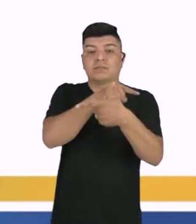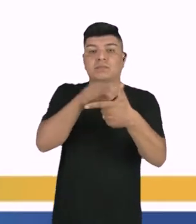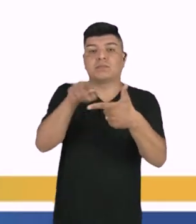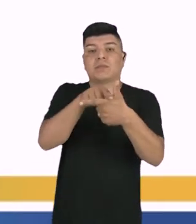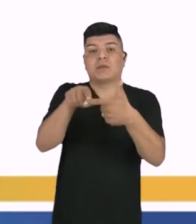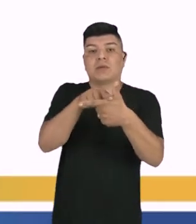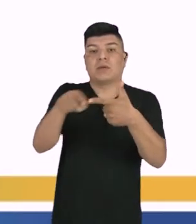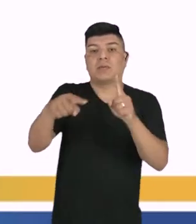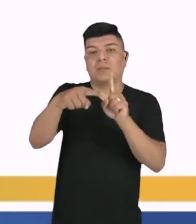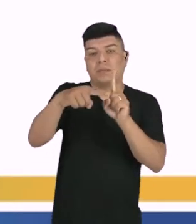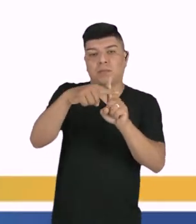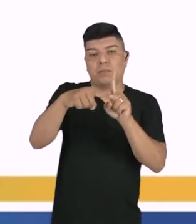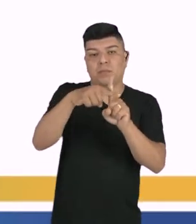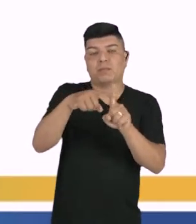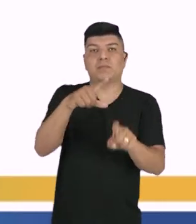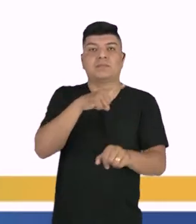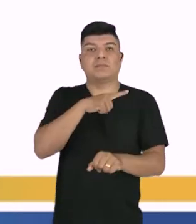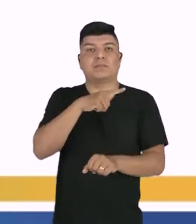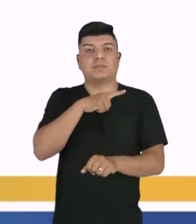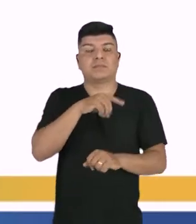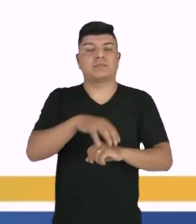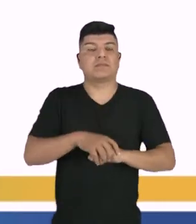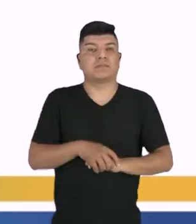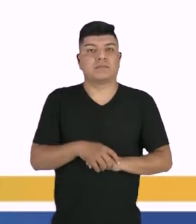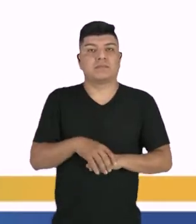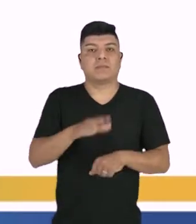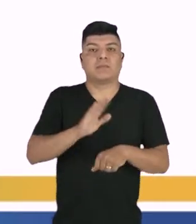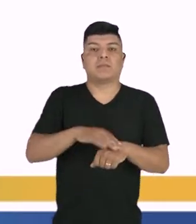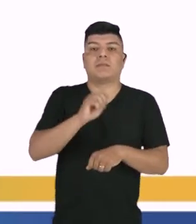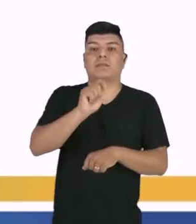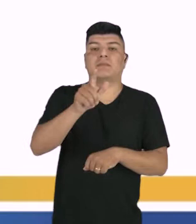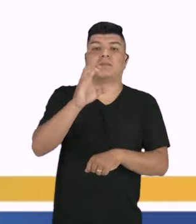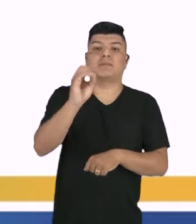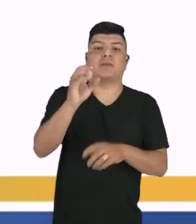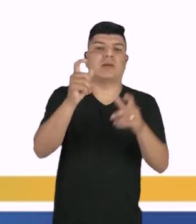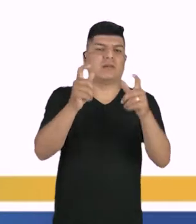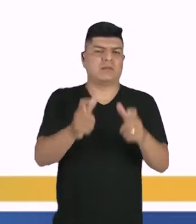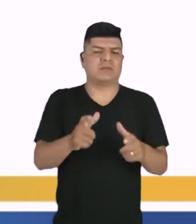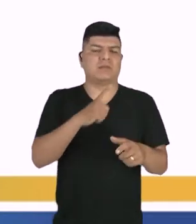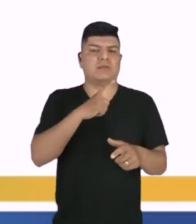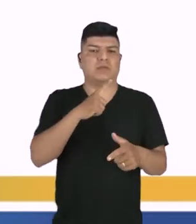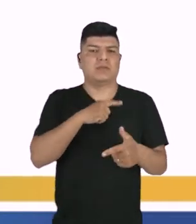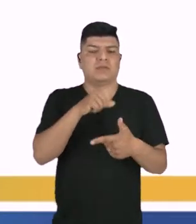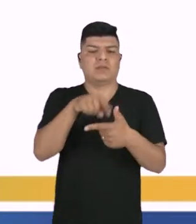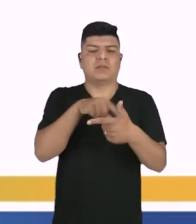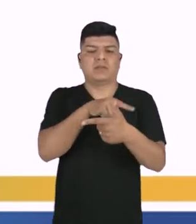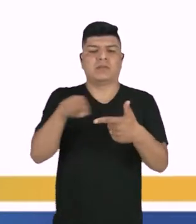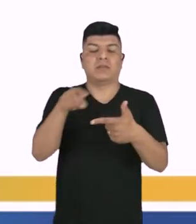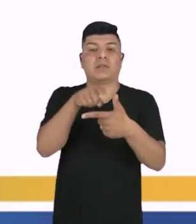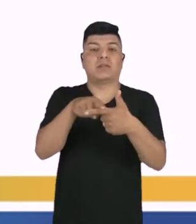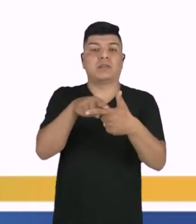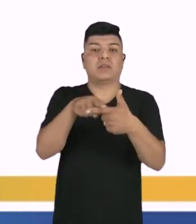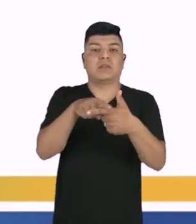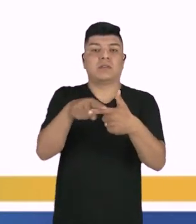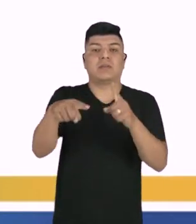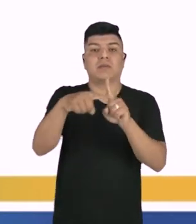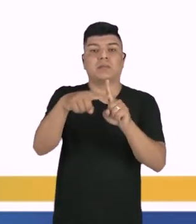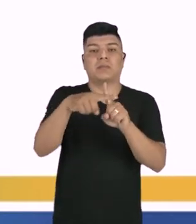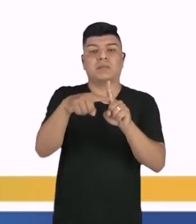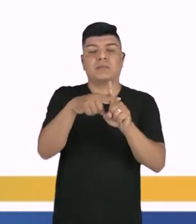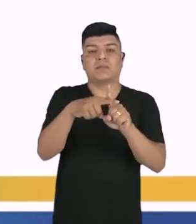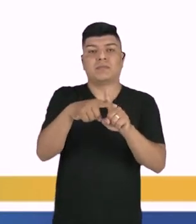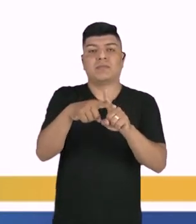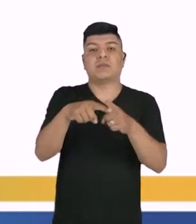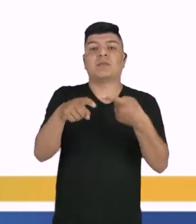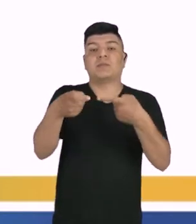cosseno positivo, né? Maior do que 0. Onde é que nós temos cosseno positivo? Como é eixo